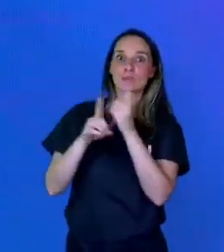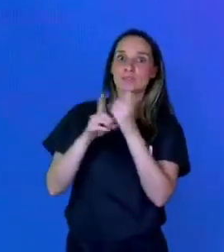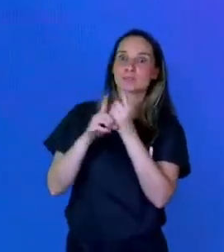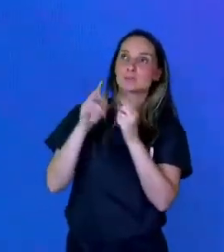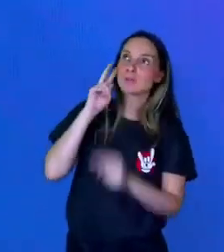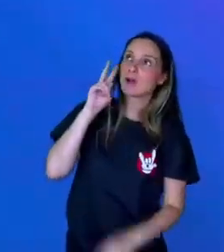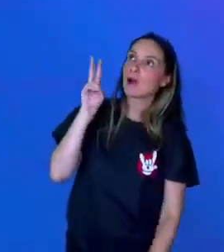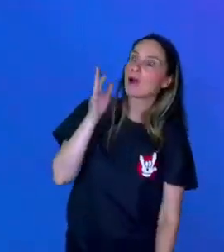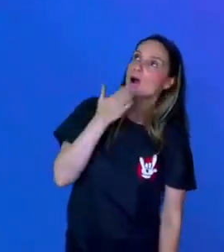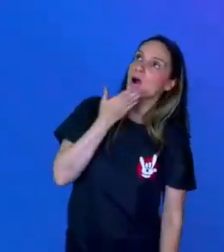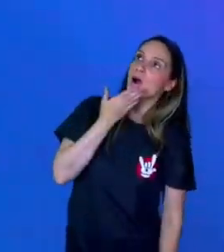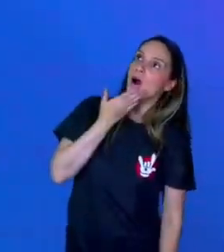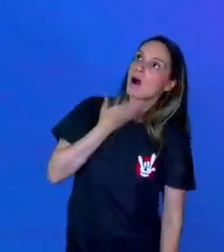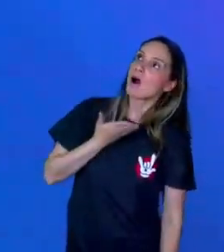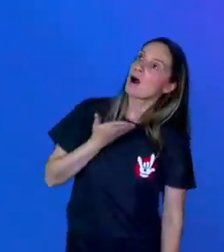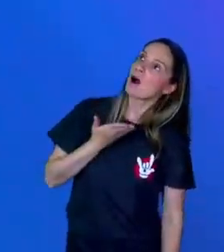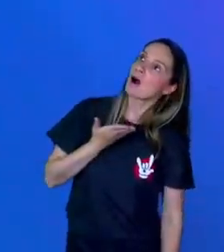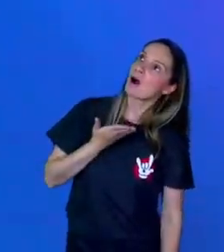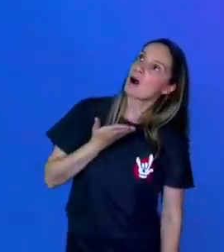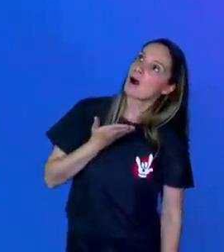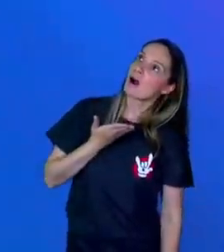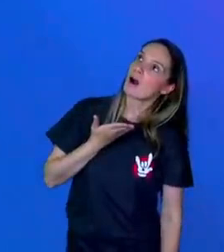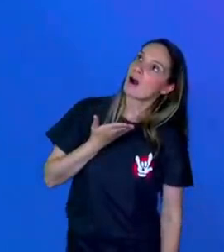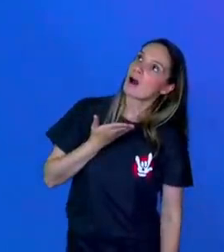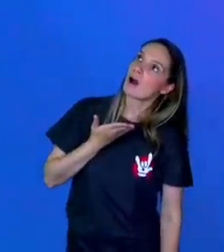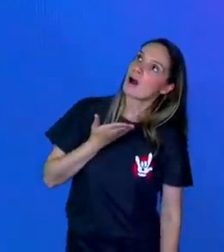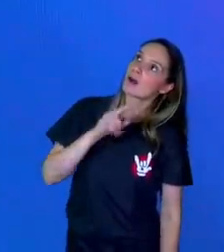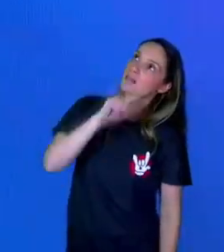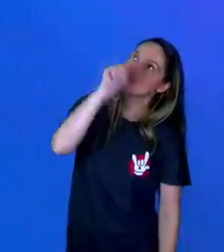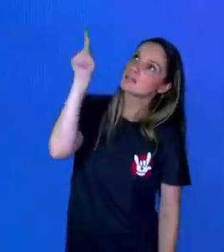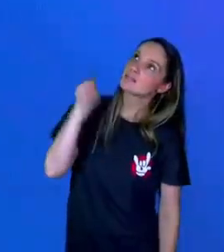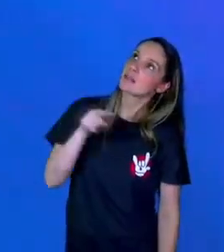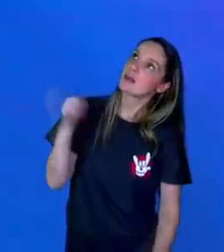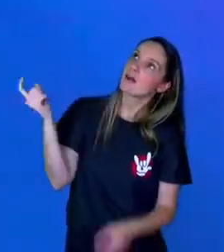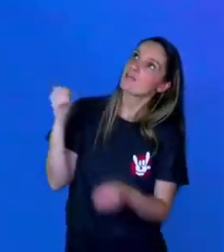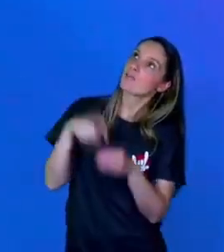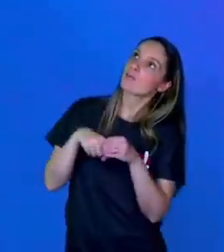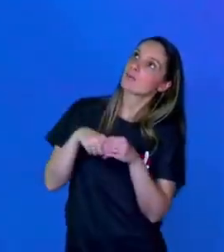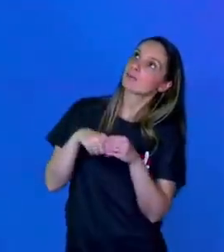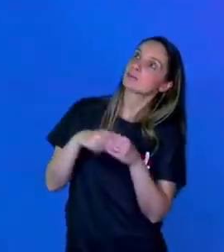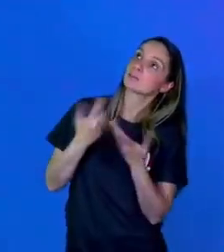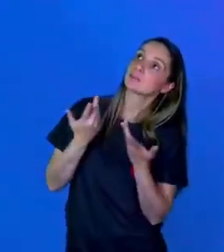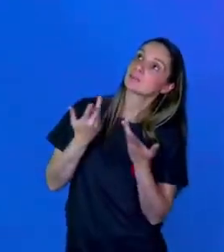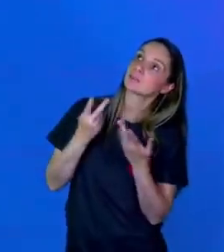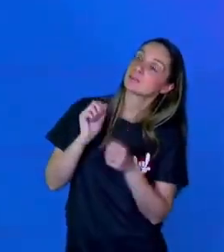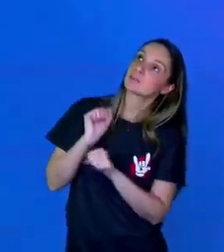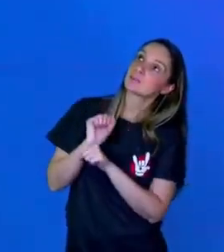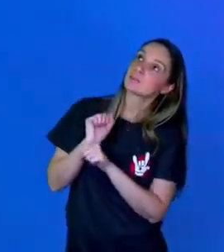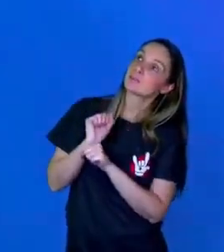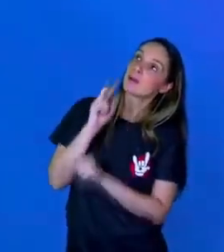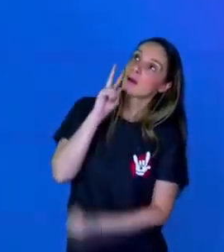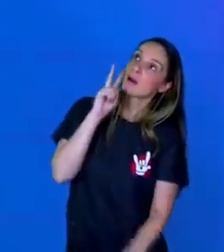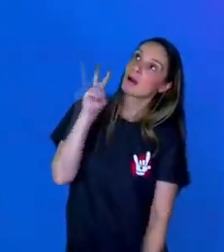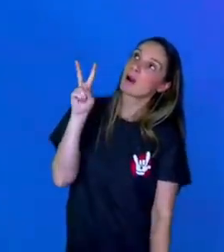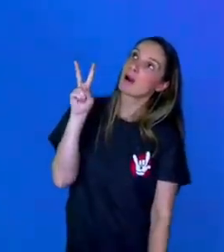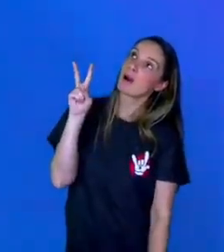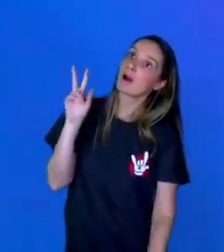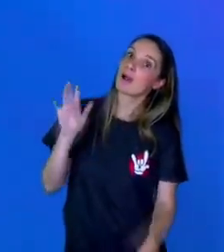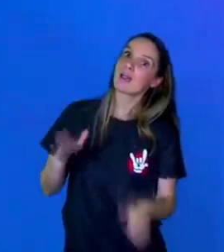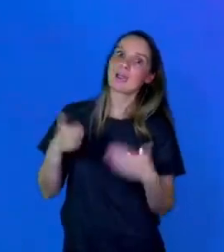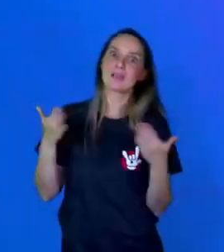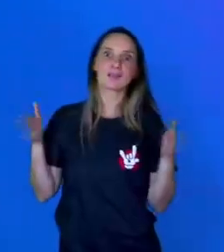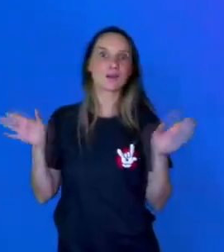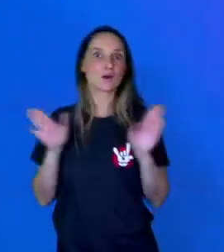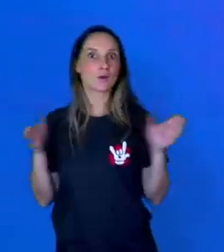quanto tempo eles ficariam olhando para o céu. Se esses anjos não aparecem, Deus tem que enviar dois anjos para perguntar: varões, por que que vocês